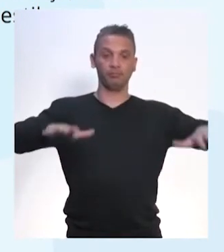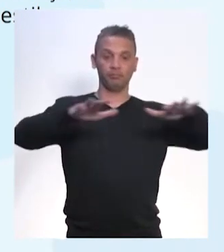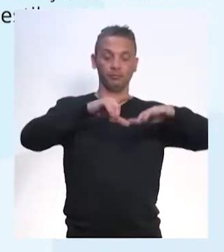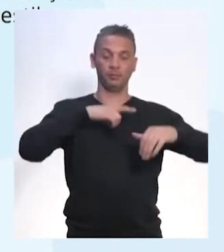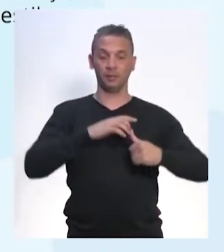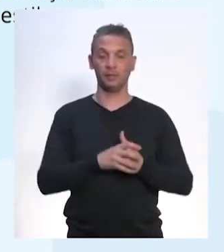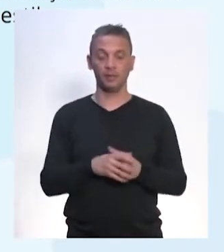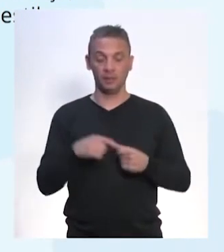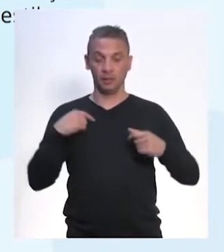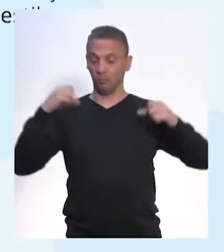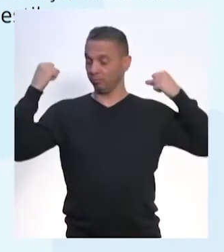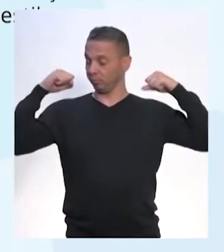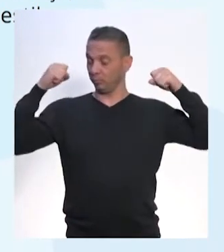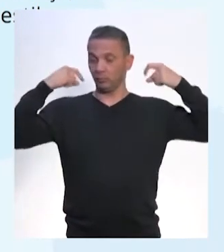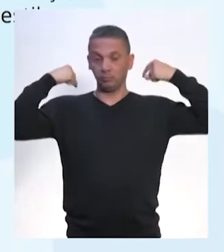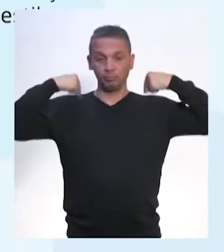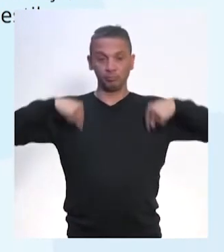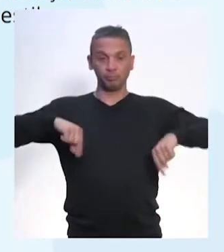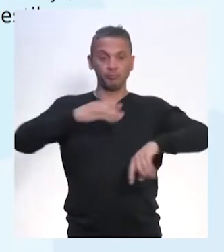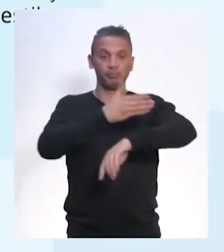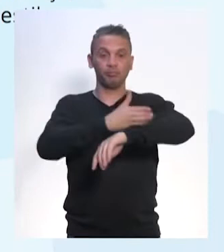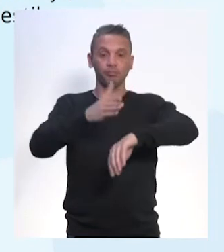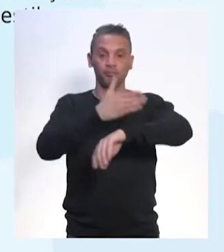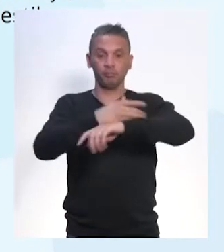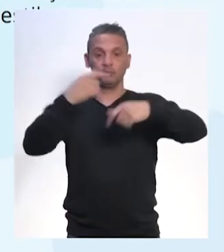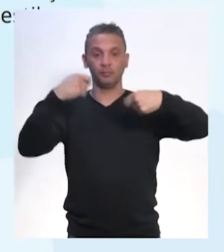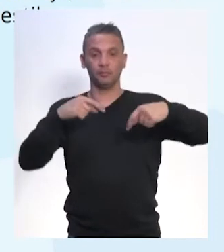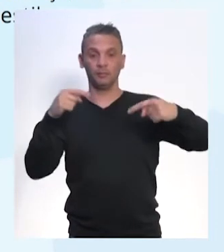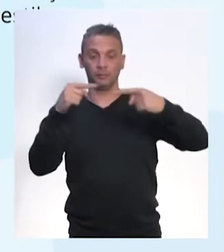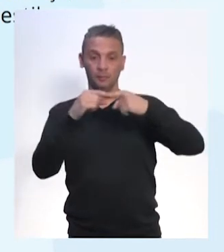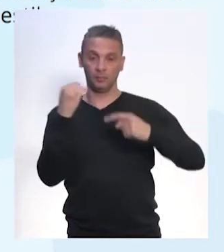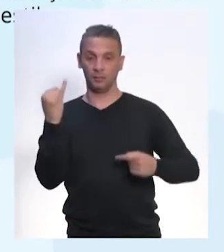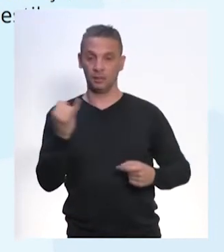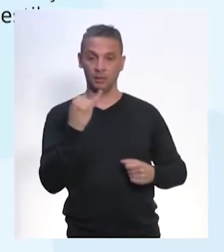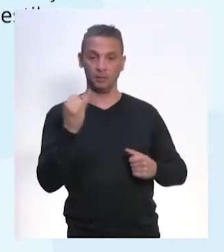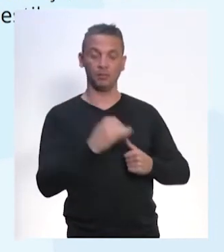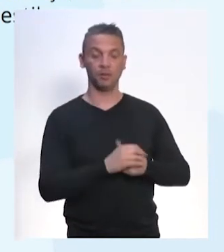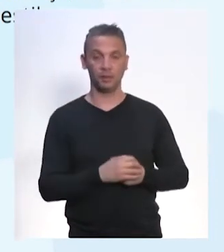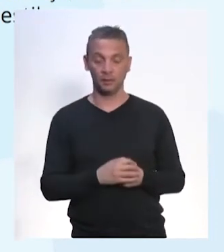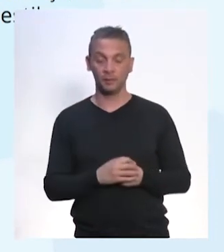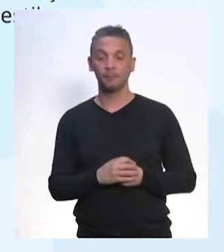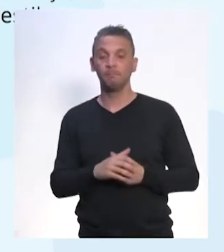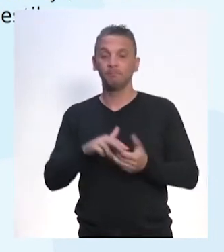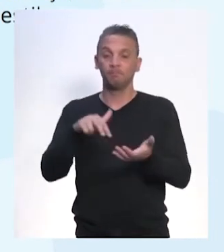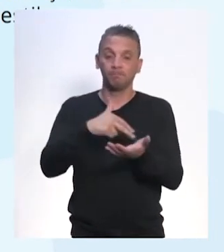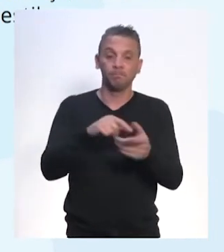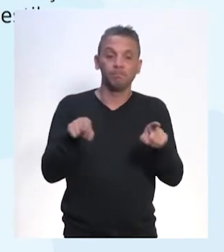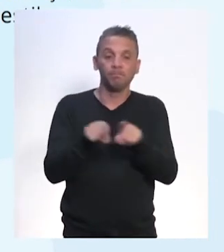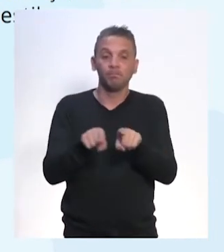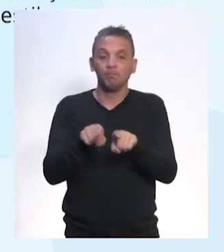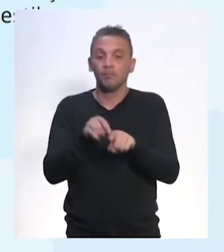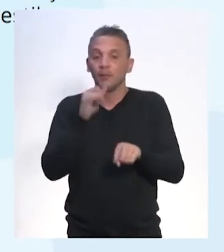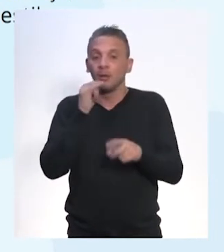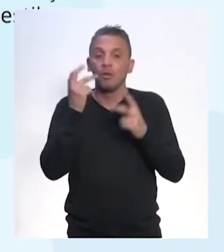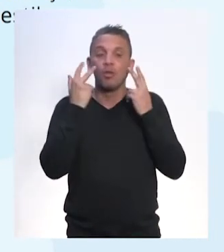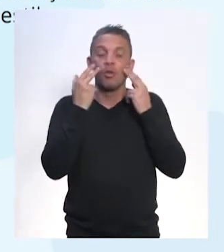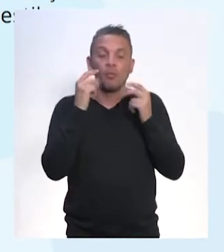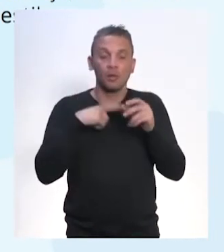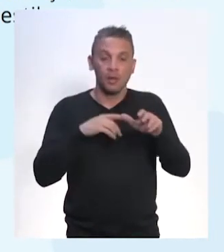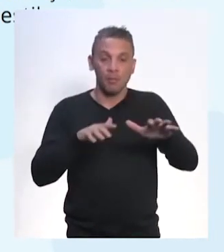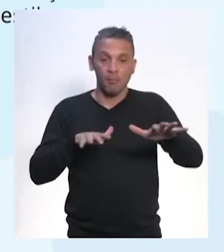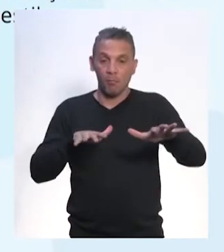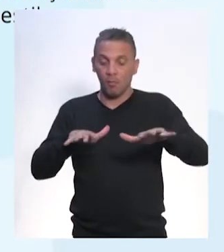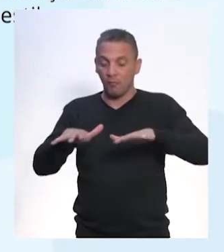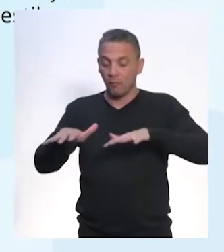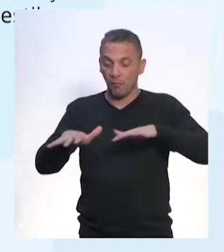criatividade e o condicionamento físico para a execução das sequências de gestos e movimentos. Nessa modalidade de dança, também é comum se empregarem movimentos